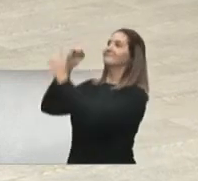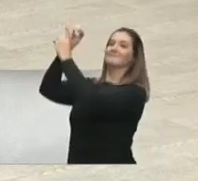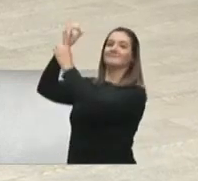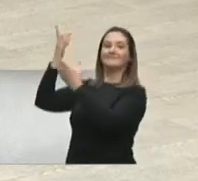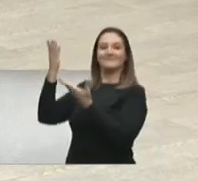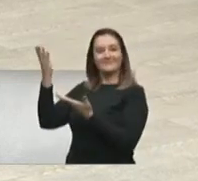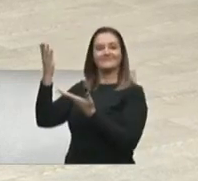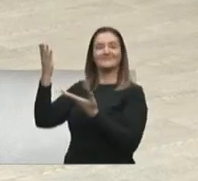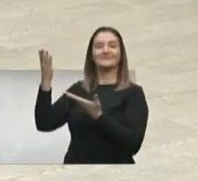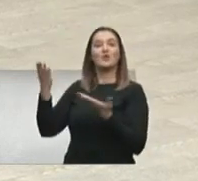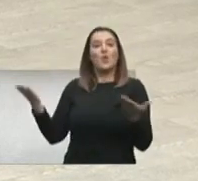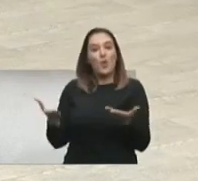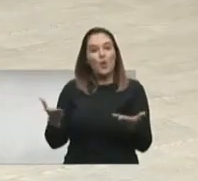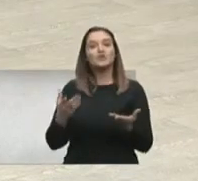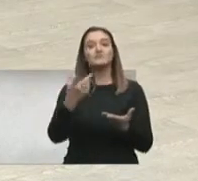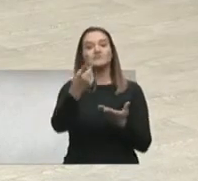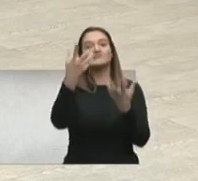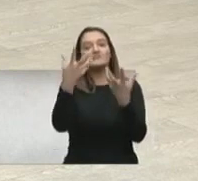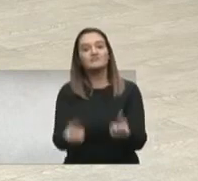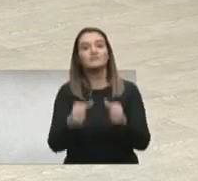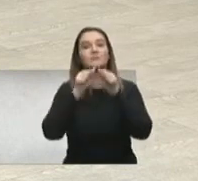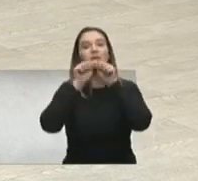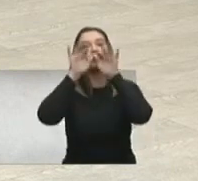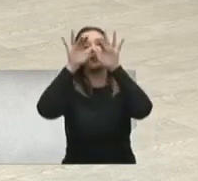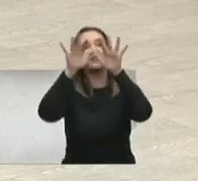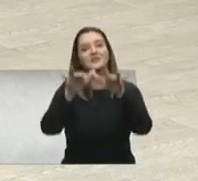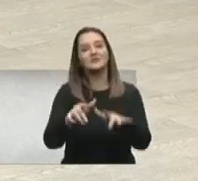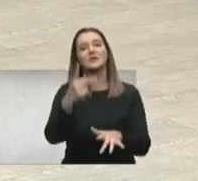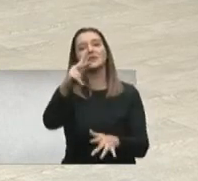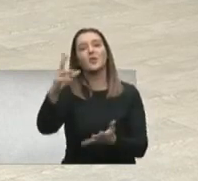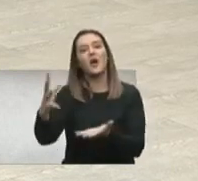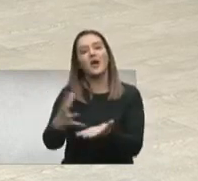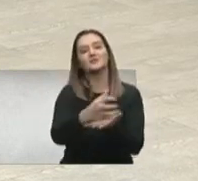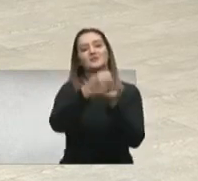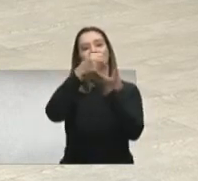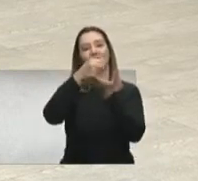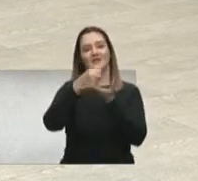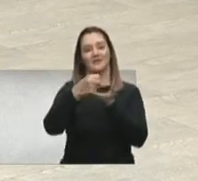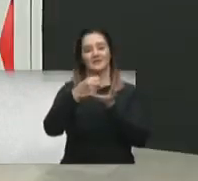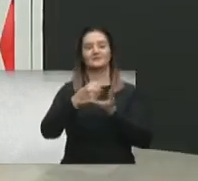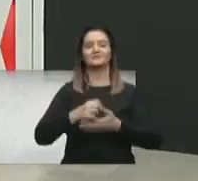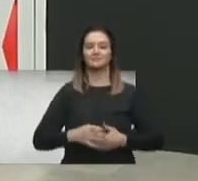dia da sua bênção, do seu resgate e da sua salvação.